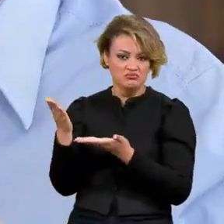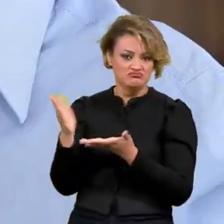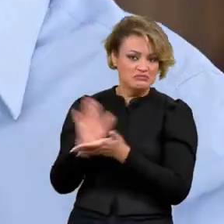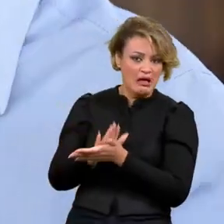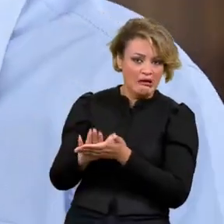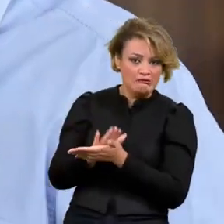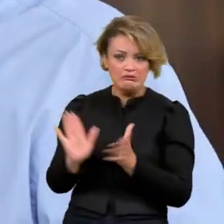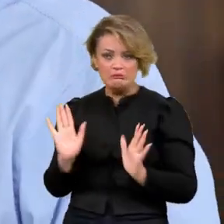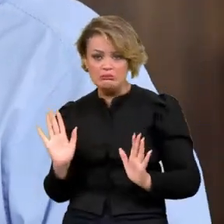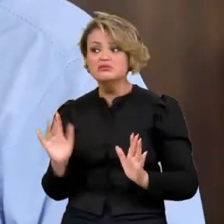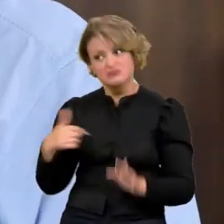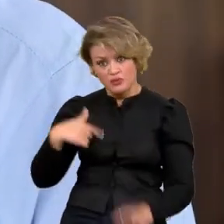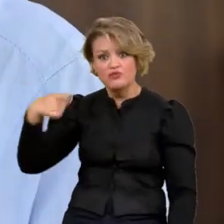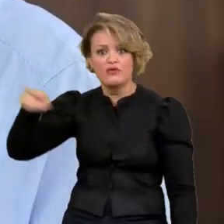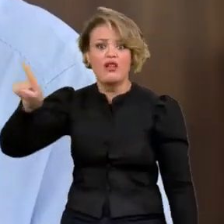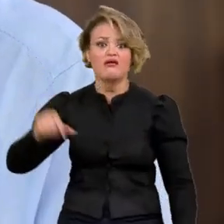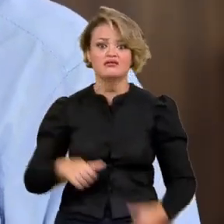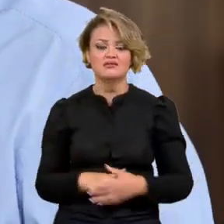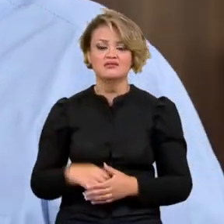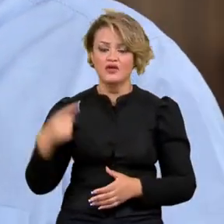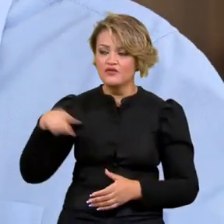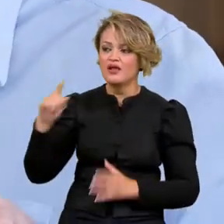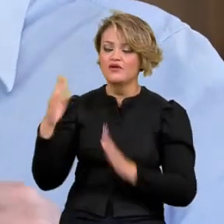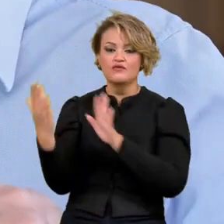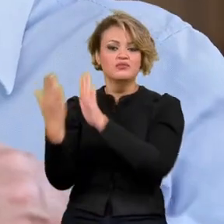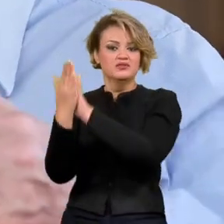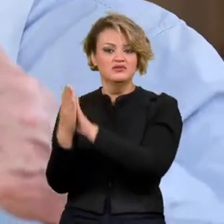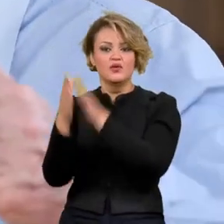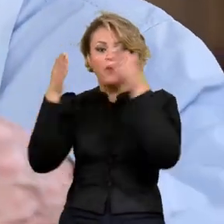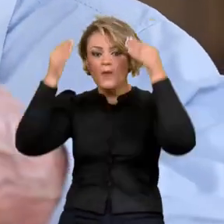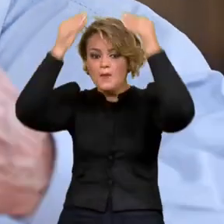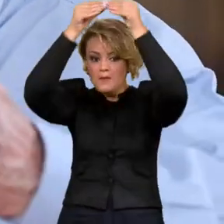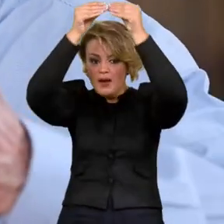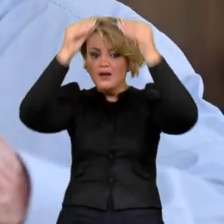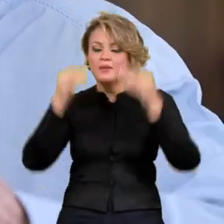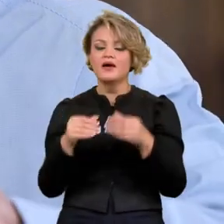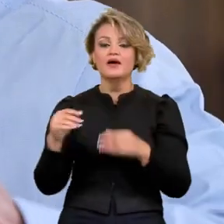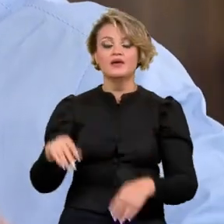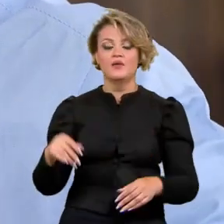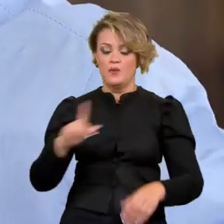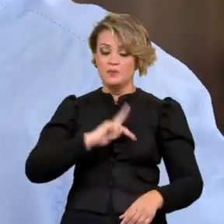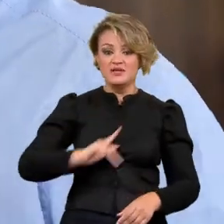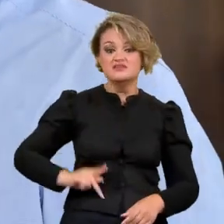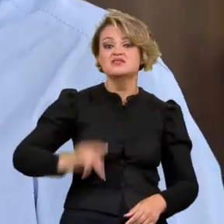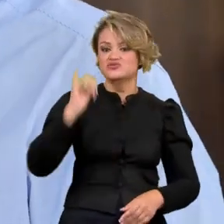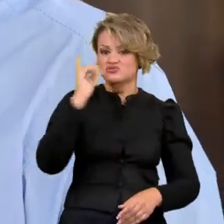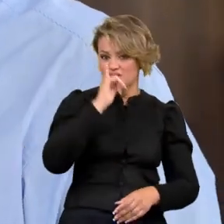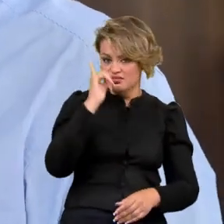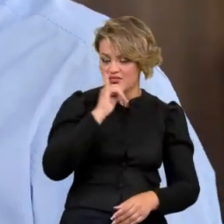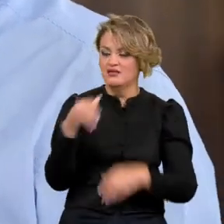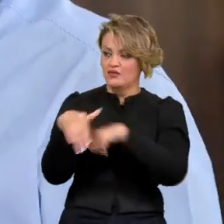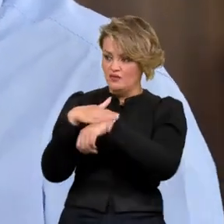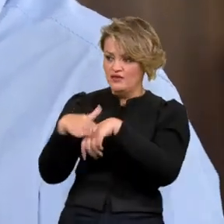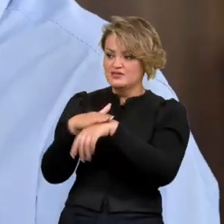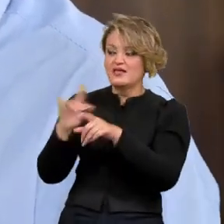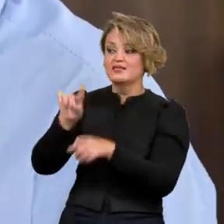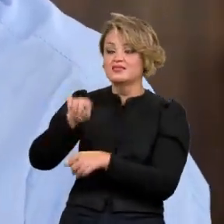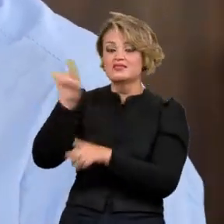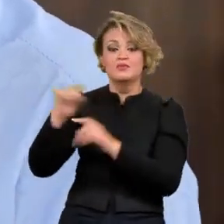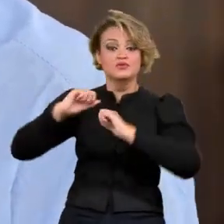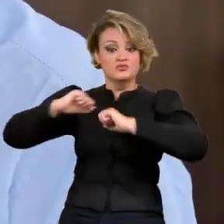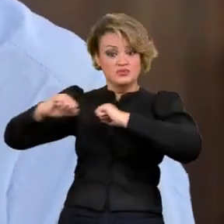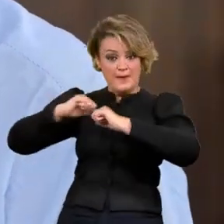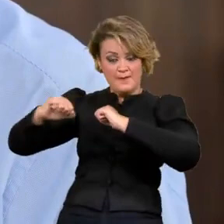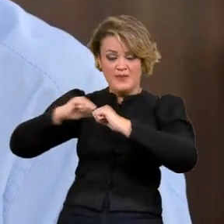encontrar com o Papa mas eu quero encontrar com o presidente da Itália e depois eu vou participar de um debate econômico em Paris sabe que eu vou